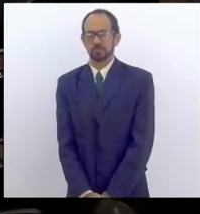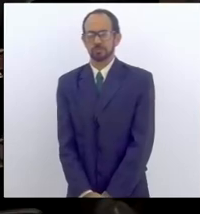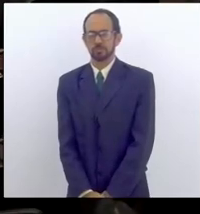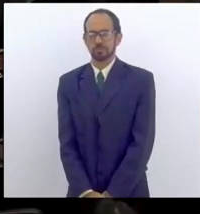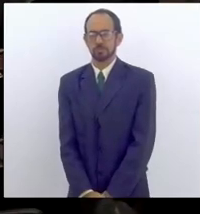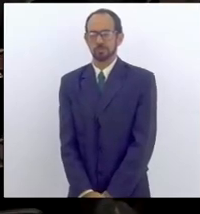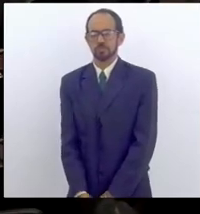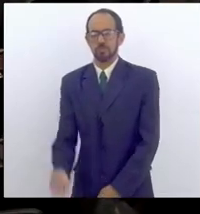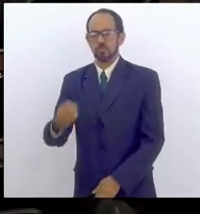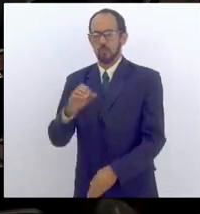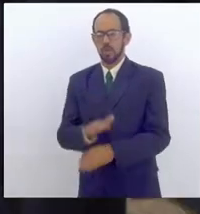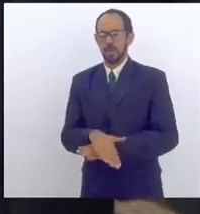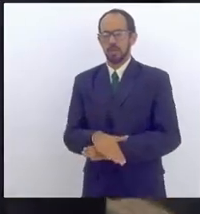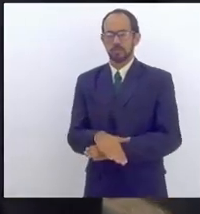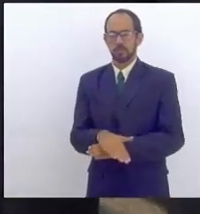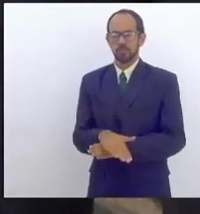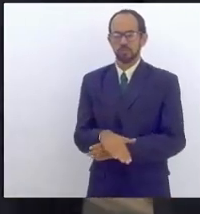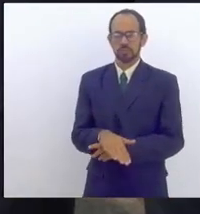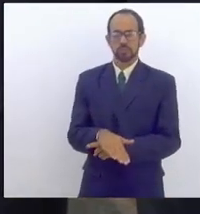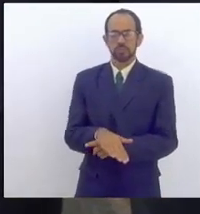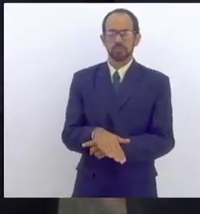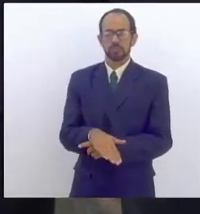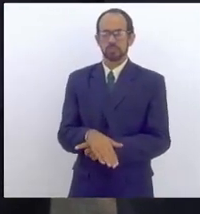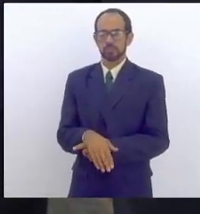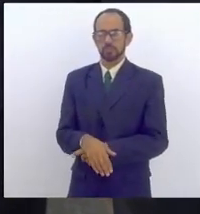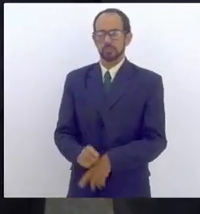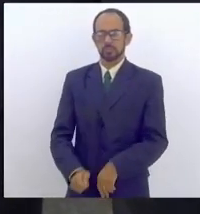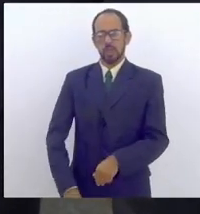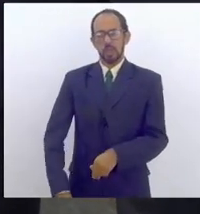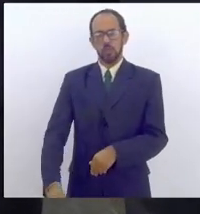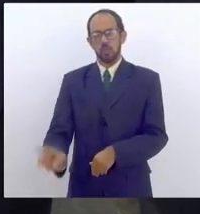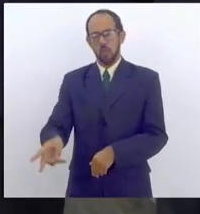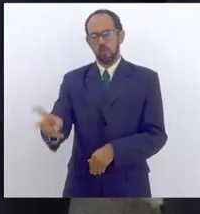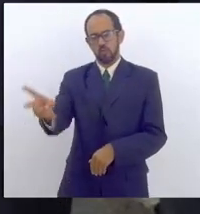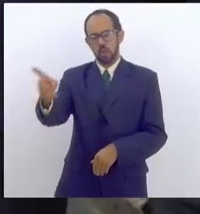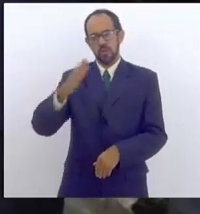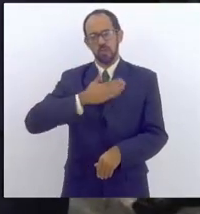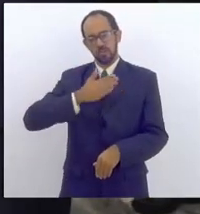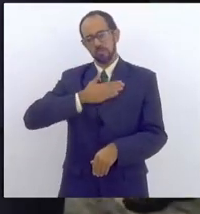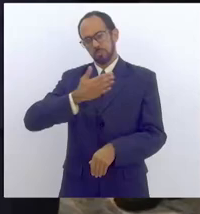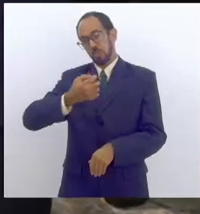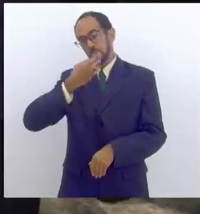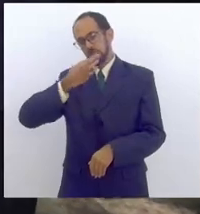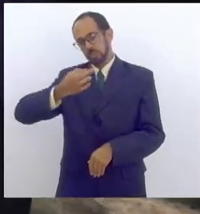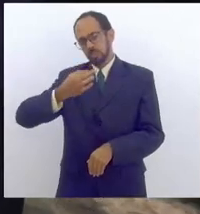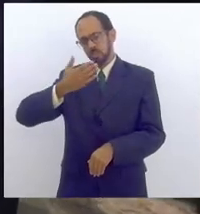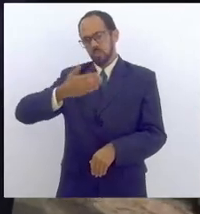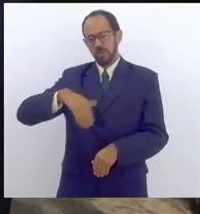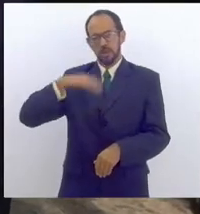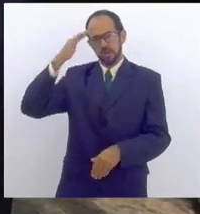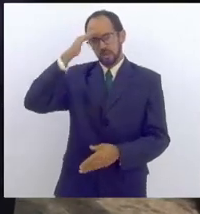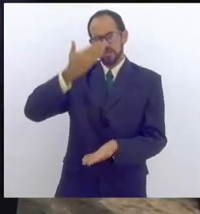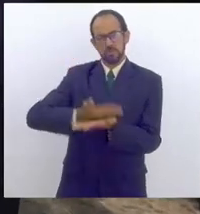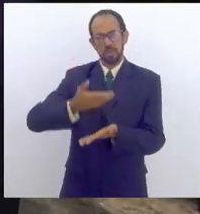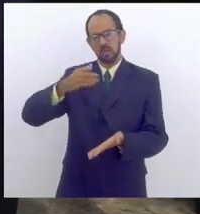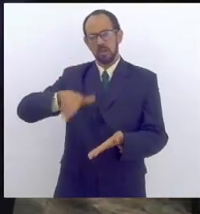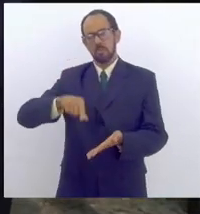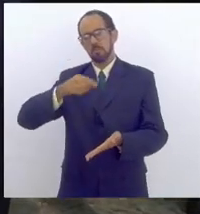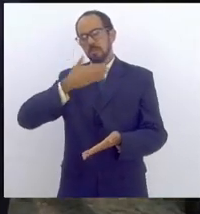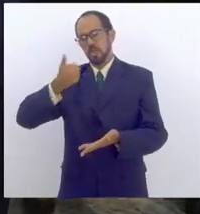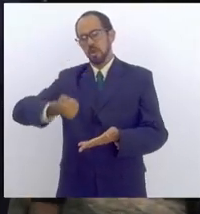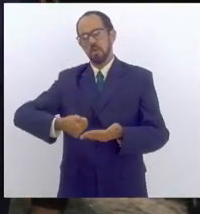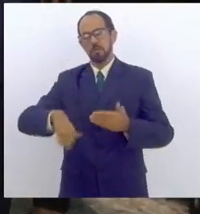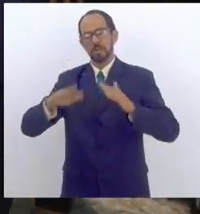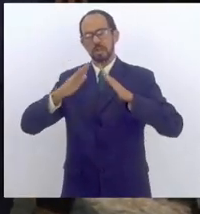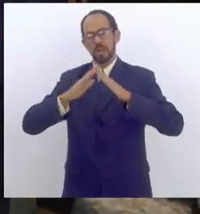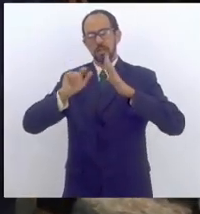Boa tarde. Mantendo a minha convicção em acreditar que é o melhor para a gestão dessa Casa de Leis, eu voto sim,